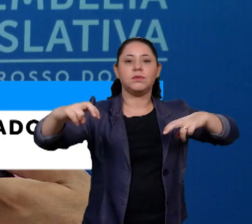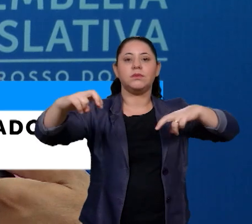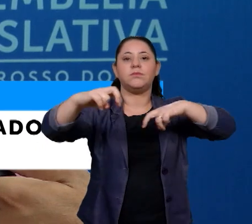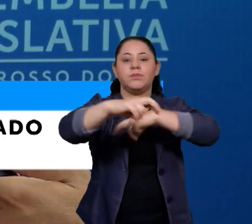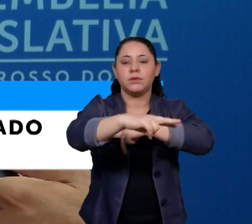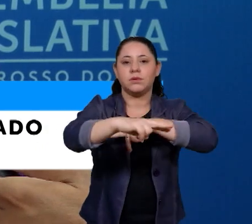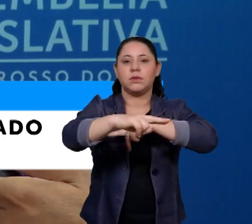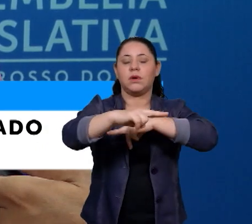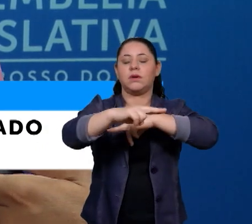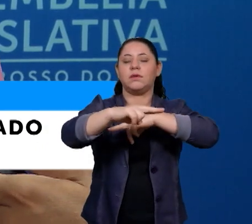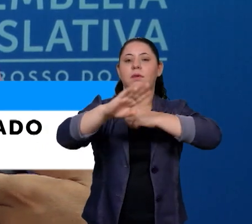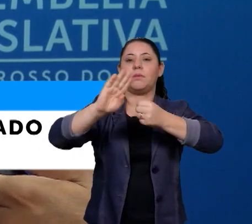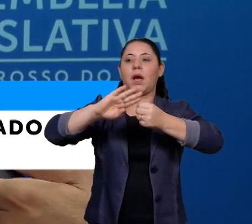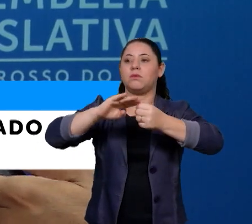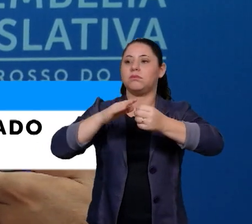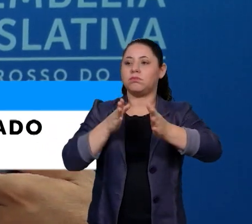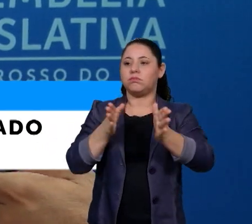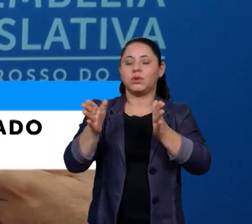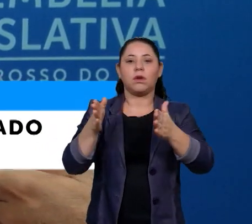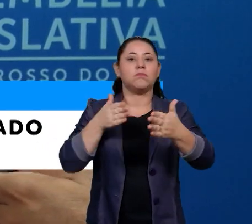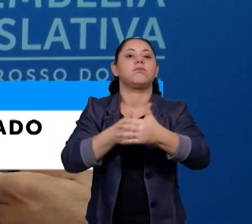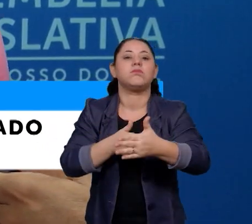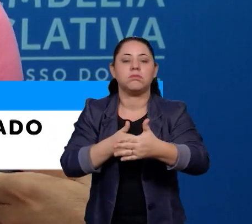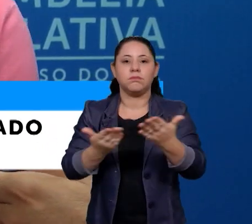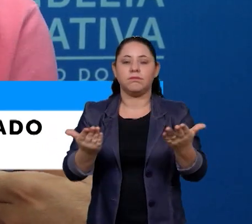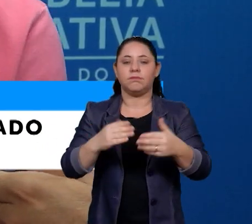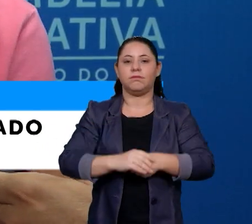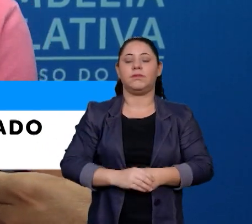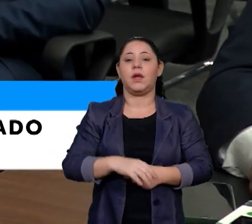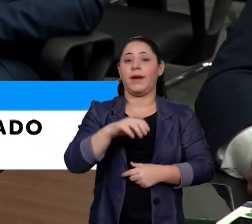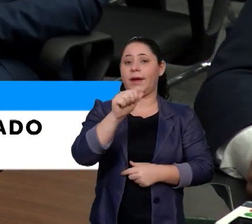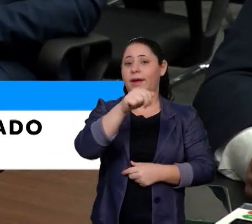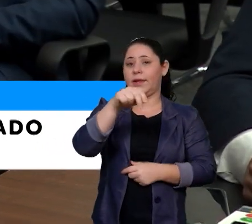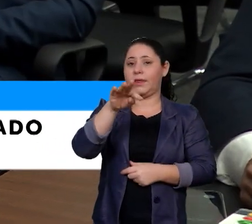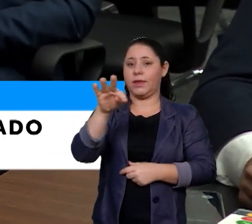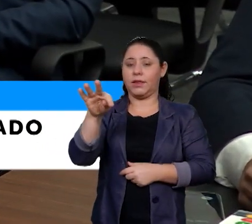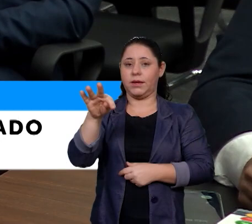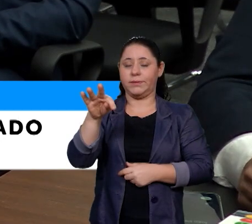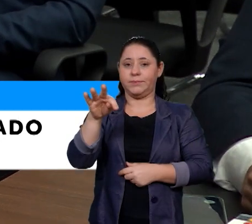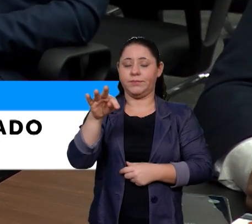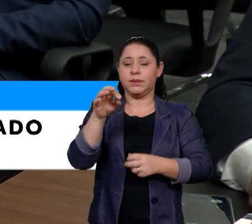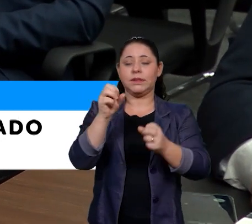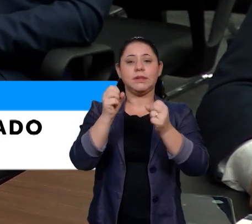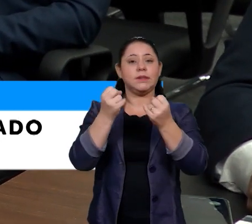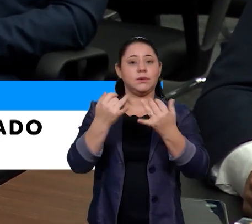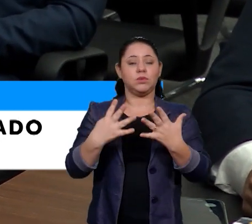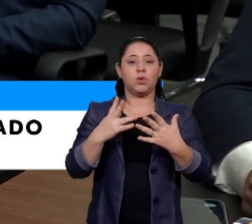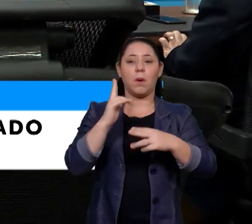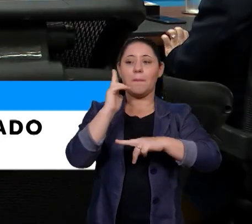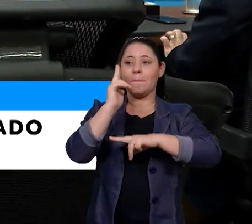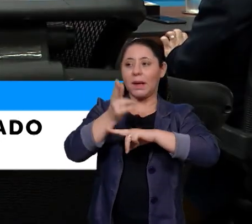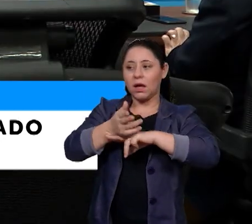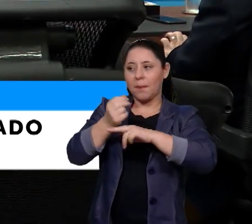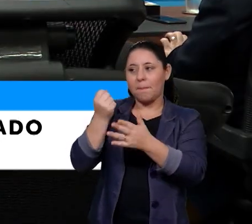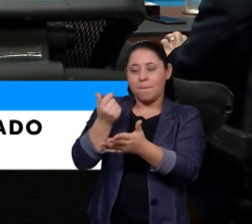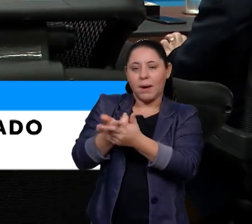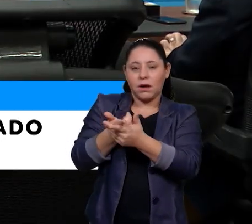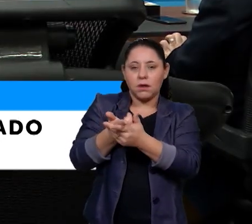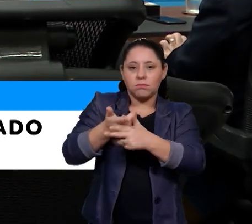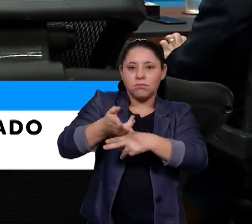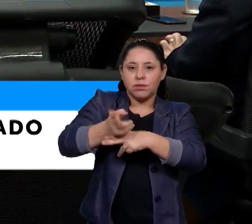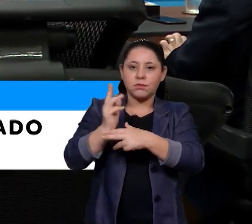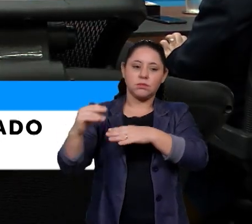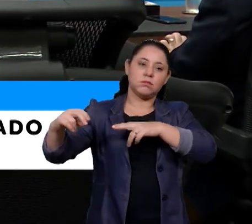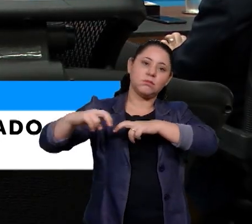fizeram essa duplicação que passou da frente do bairro, a gente perdeu o acesso. Segundo a ANTT, os pedágios da Rota Pantanal